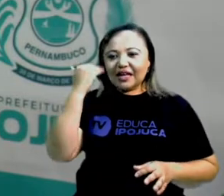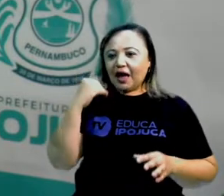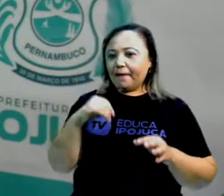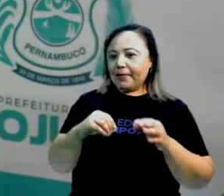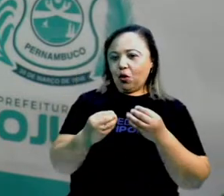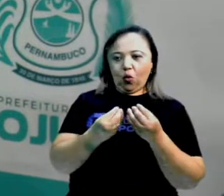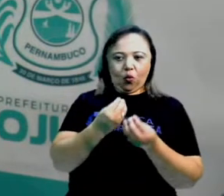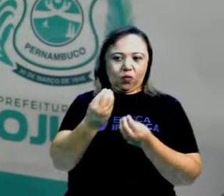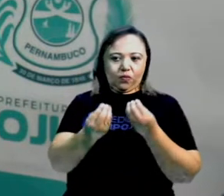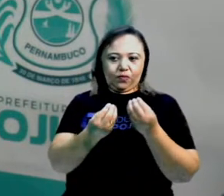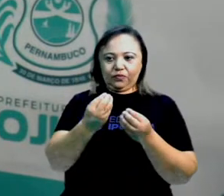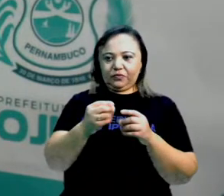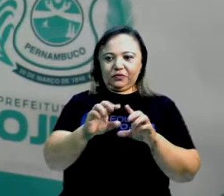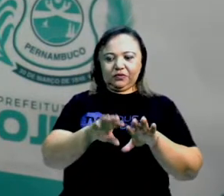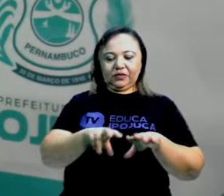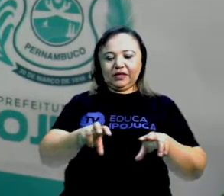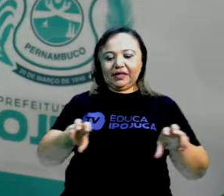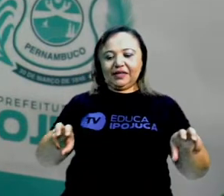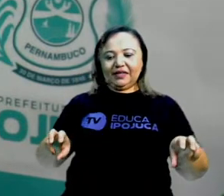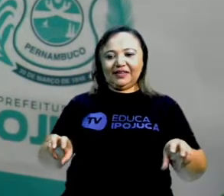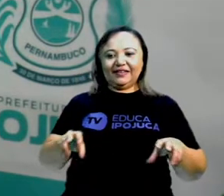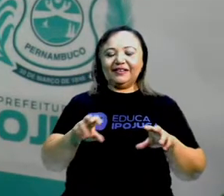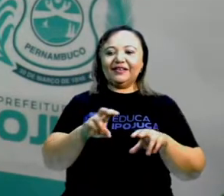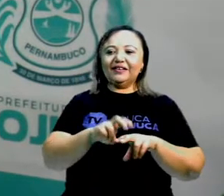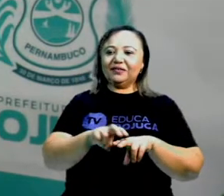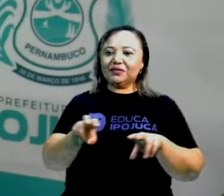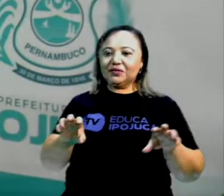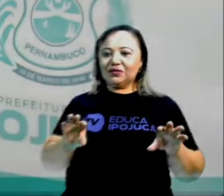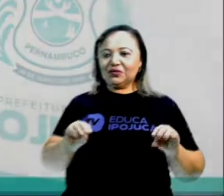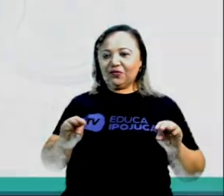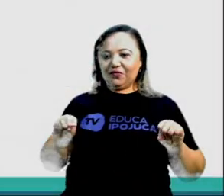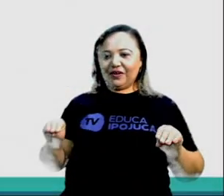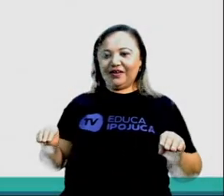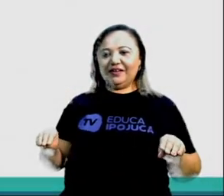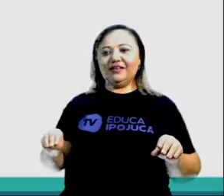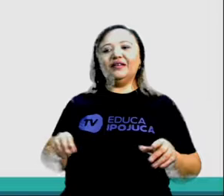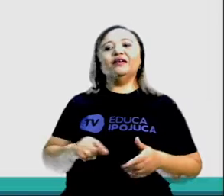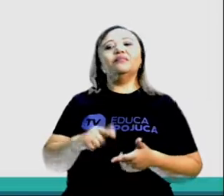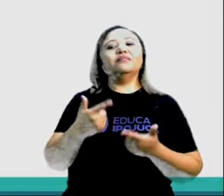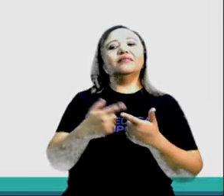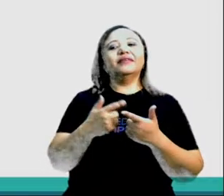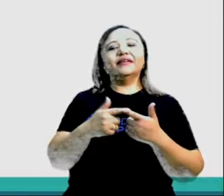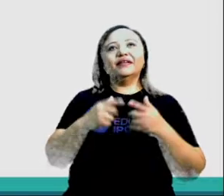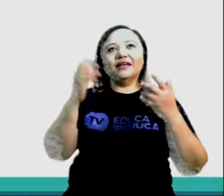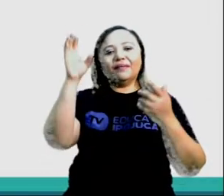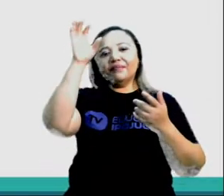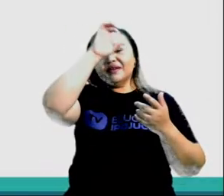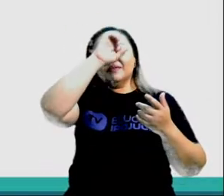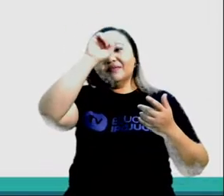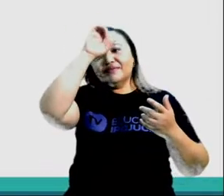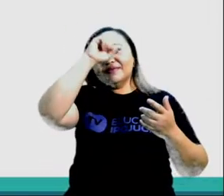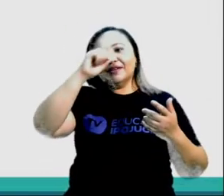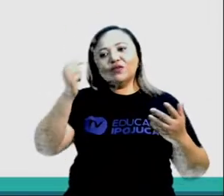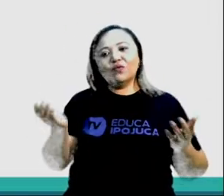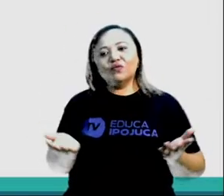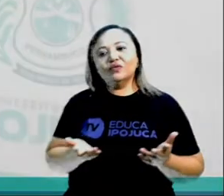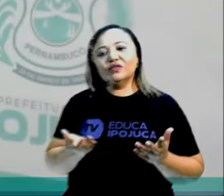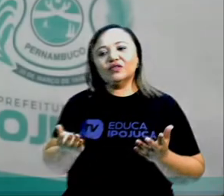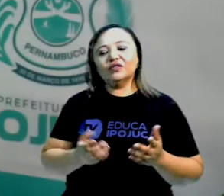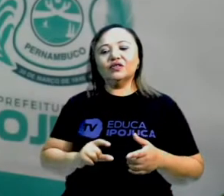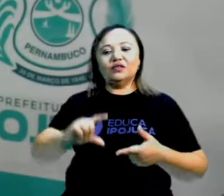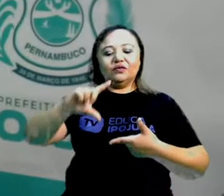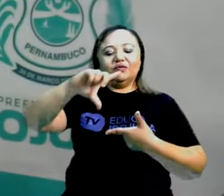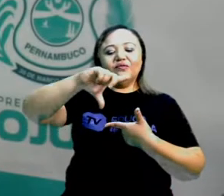ele é? Porque hoje vamos falar sobre figuras geométricas planas.